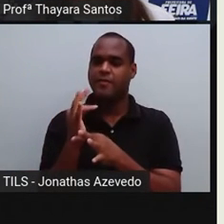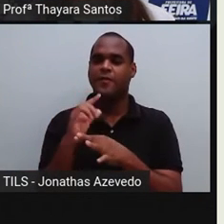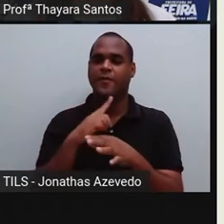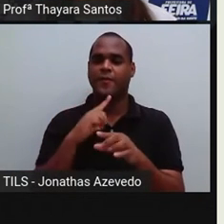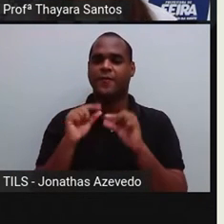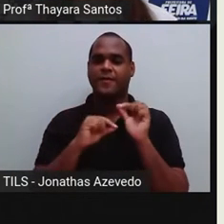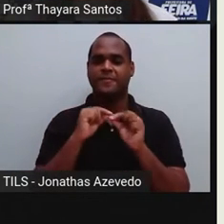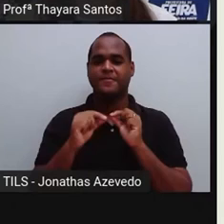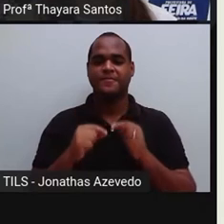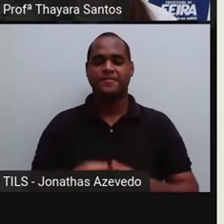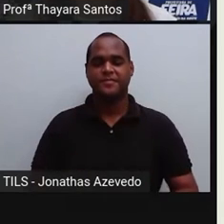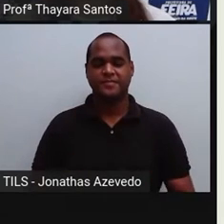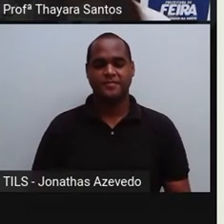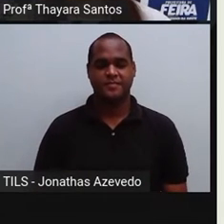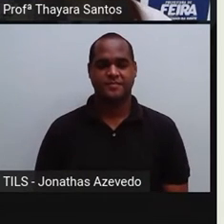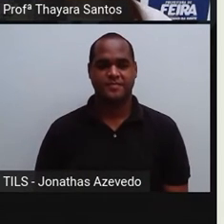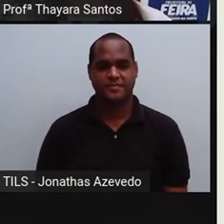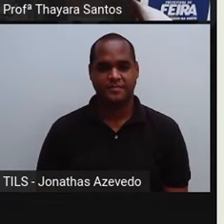que está acontecendo.